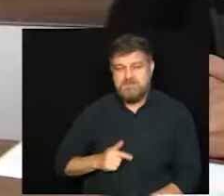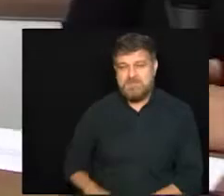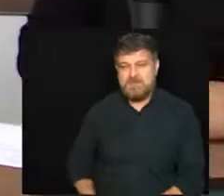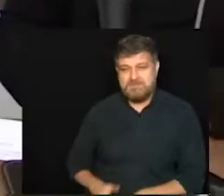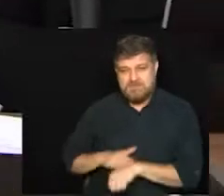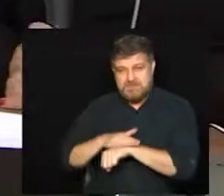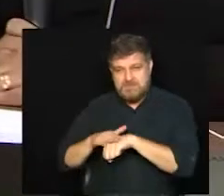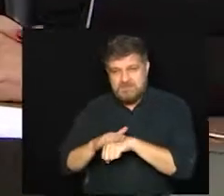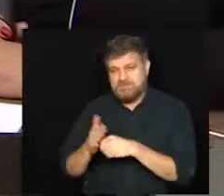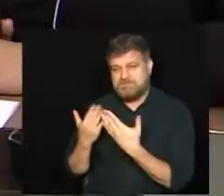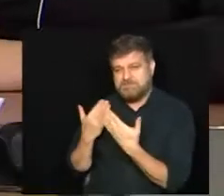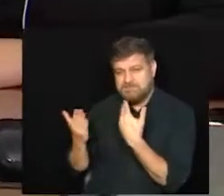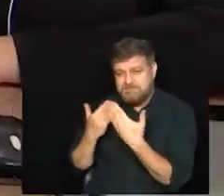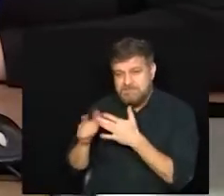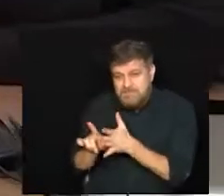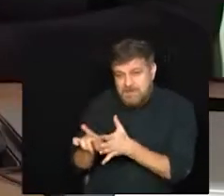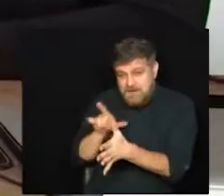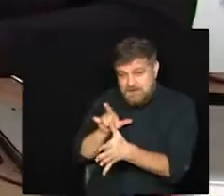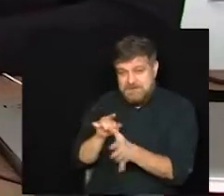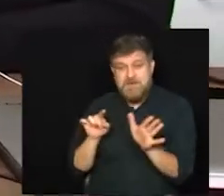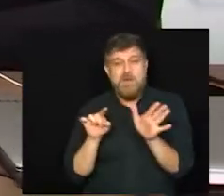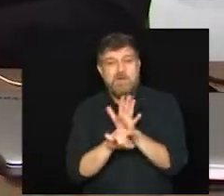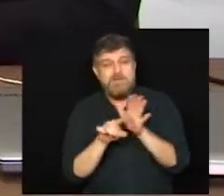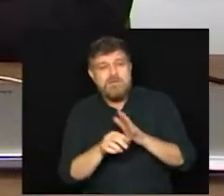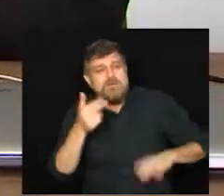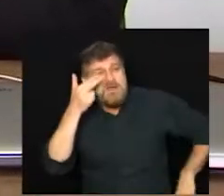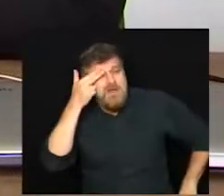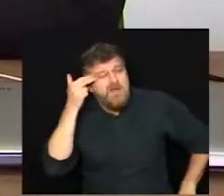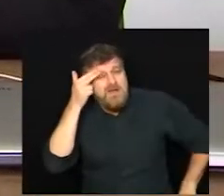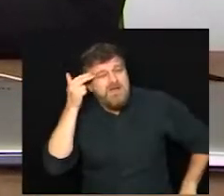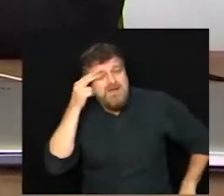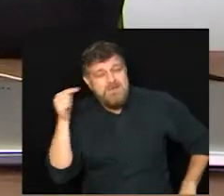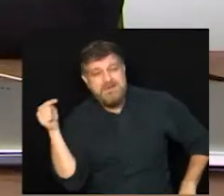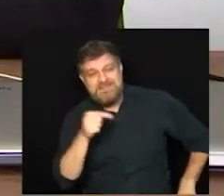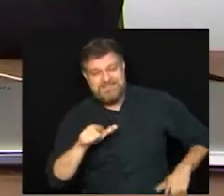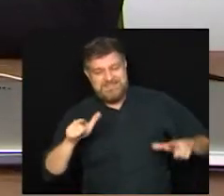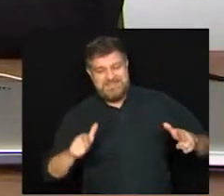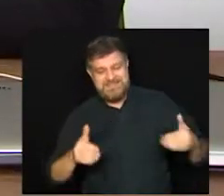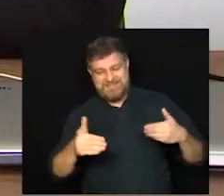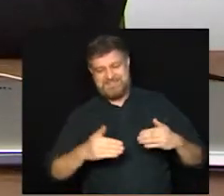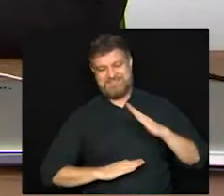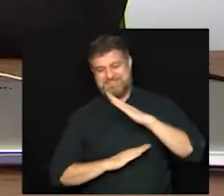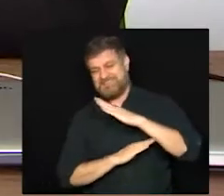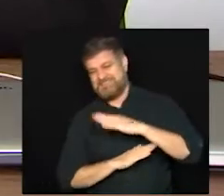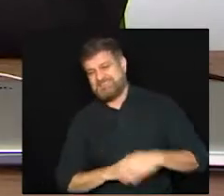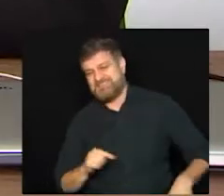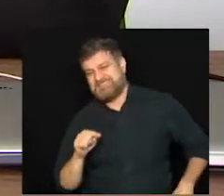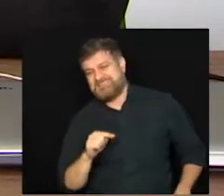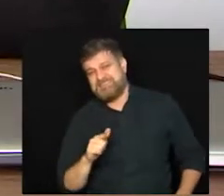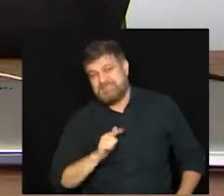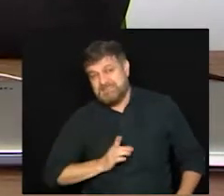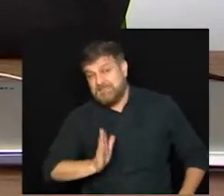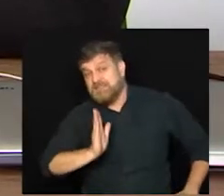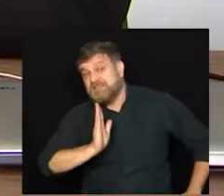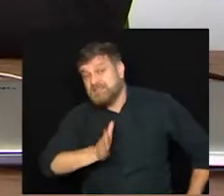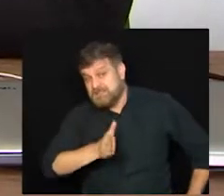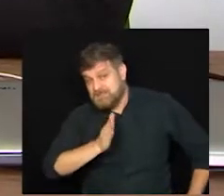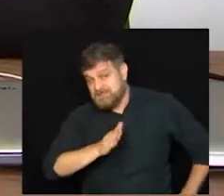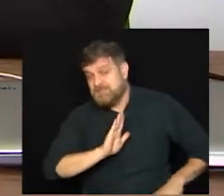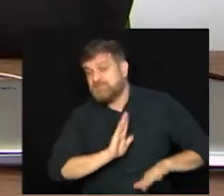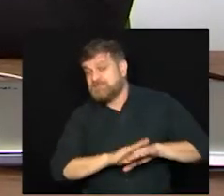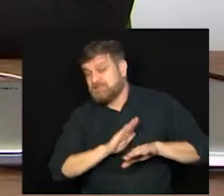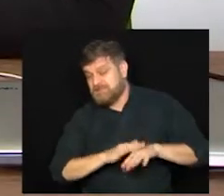vai bater um papo, mas antes deixa eu perguntar para o Gabriel Castro, no estúdio da TV Câmara Campinas, se você já fez a